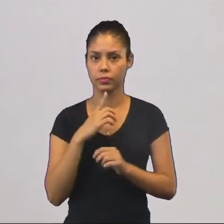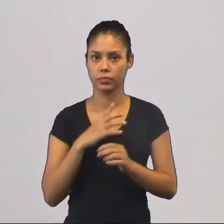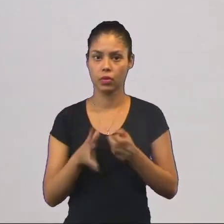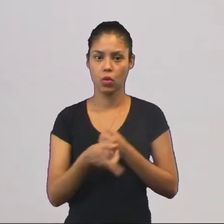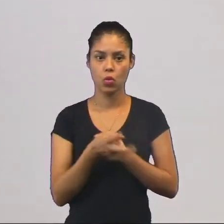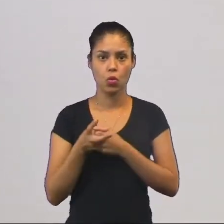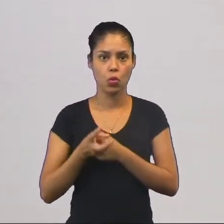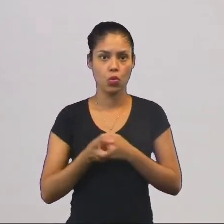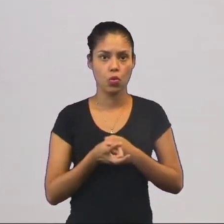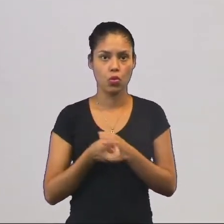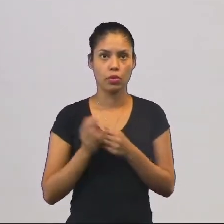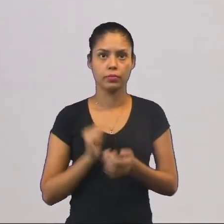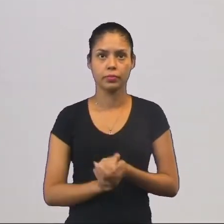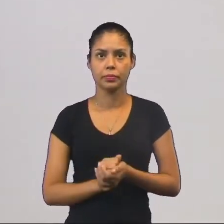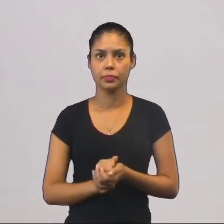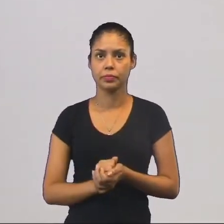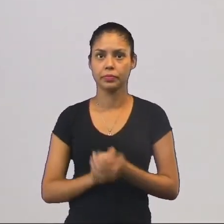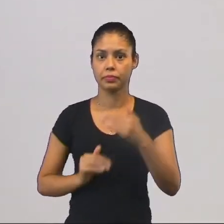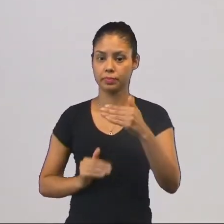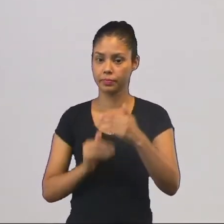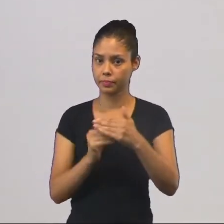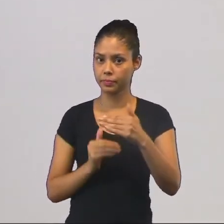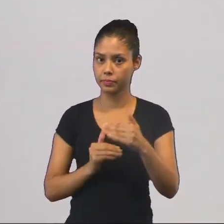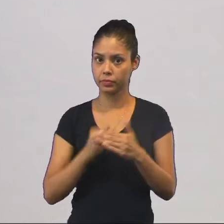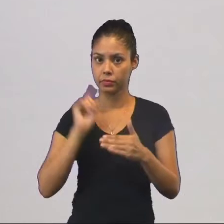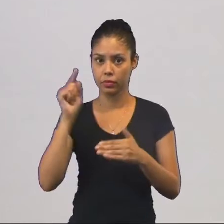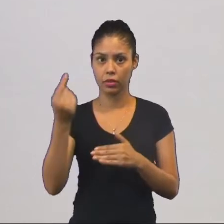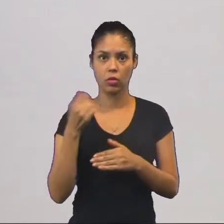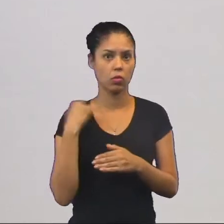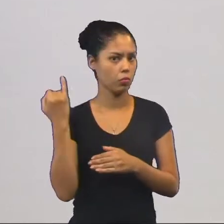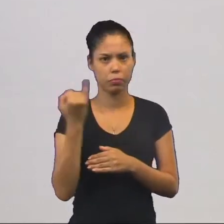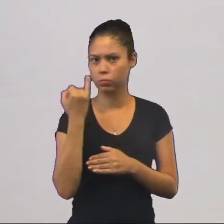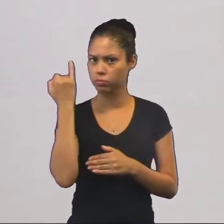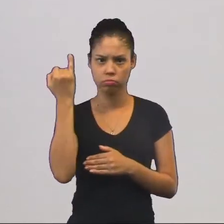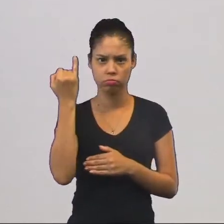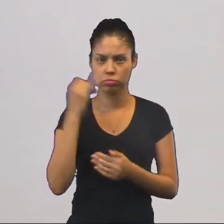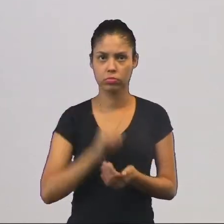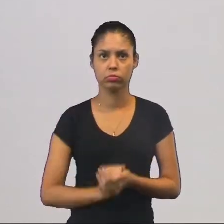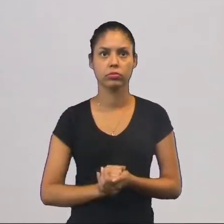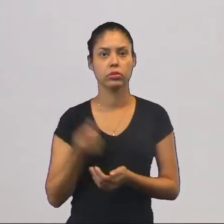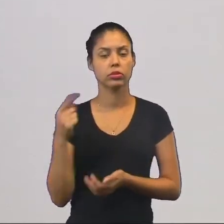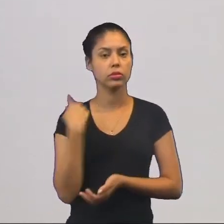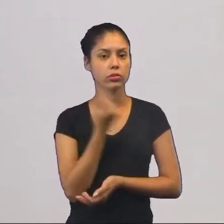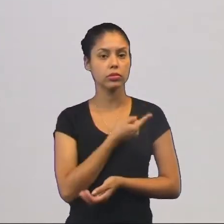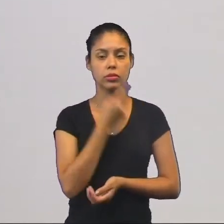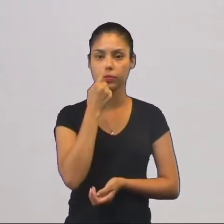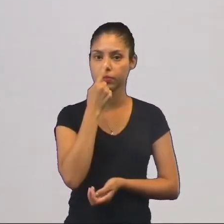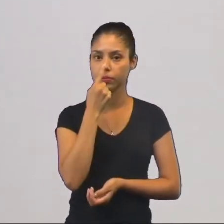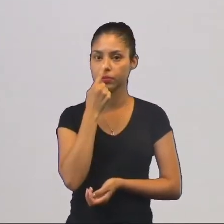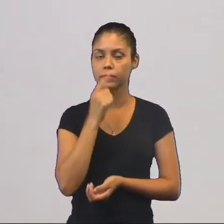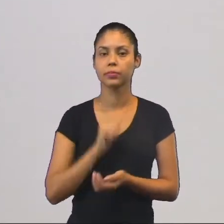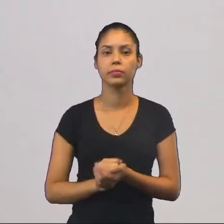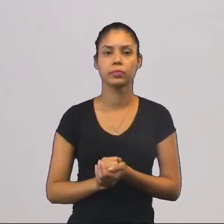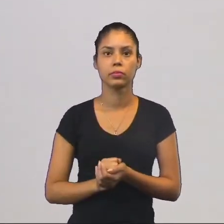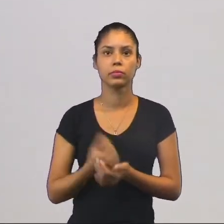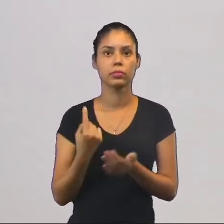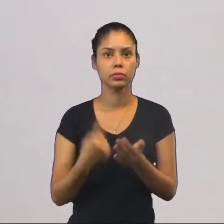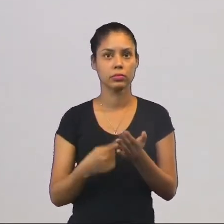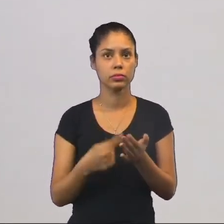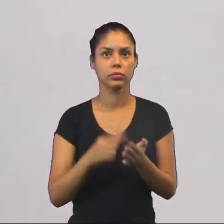ser filtrado, precisa ser barrado aquilo que não é importante. E nas nossas cavidades nasais, a gente